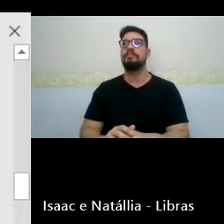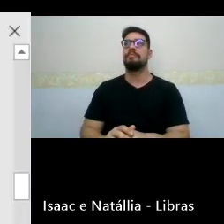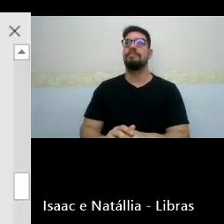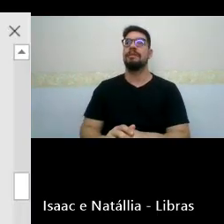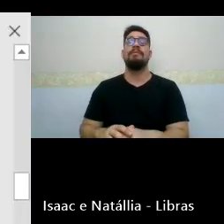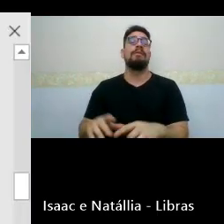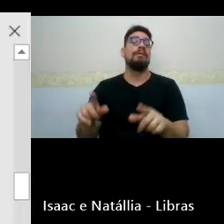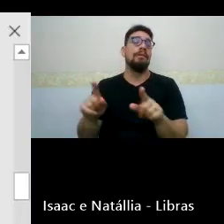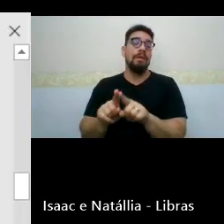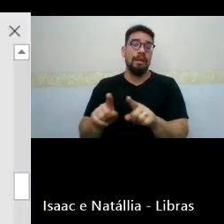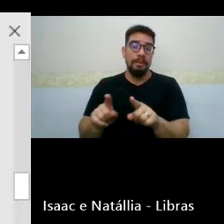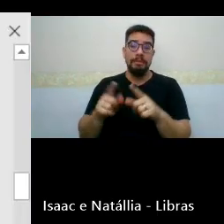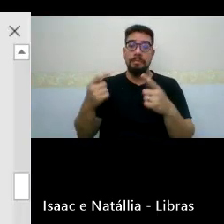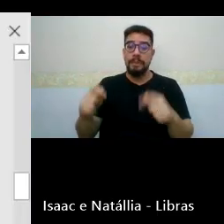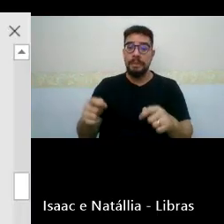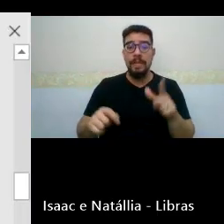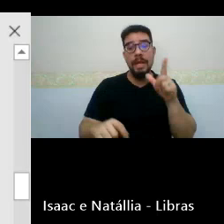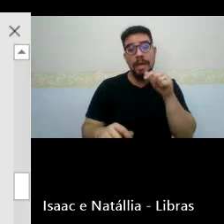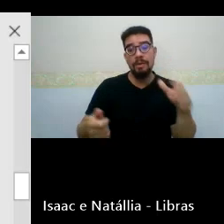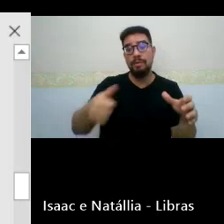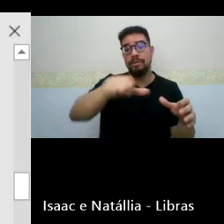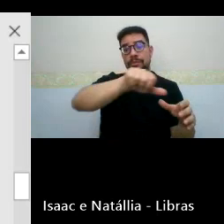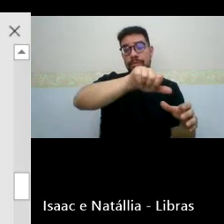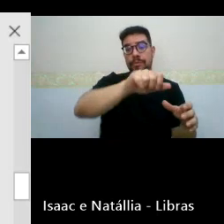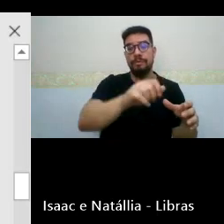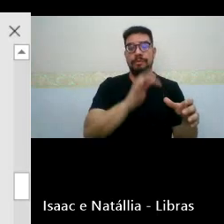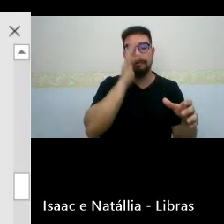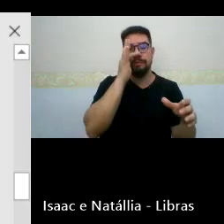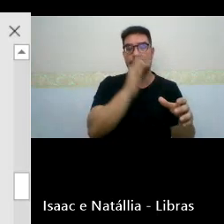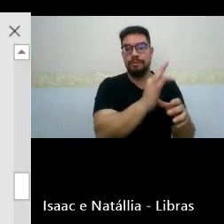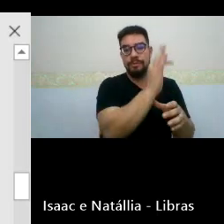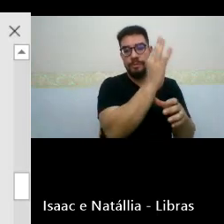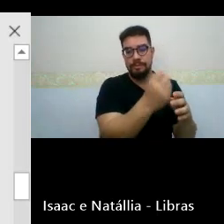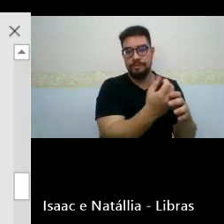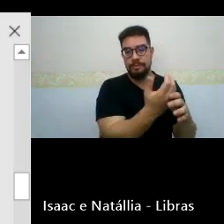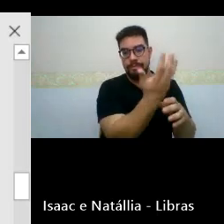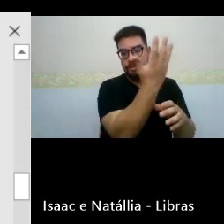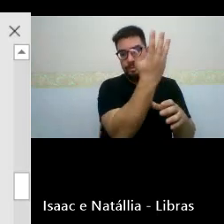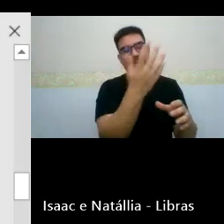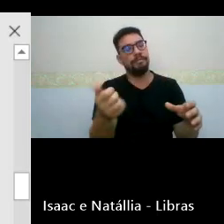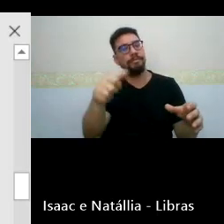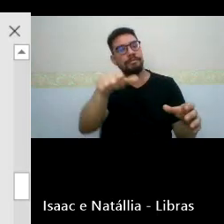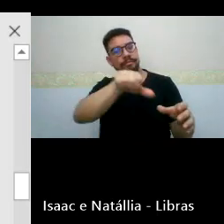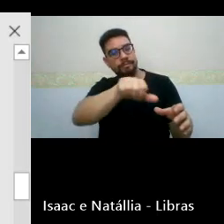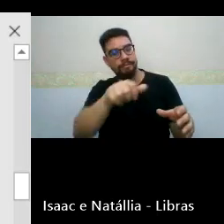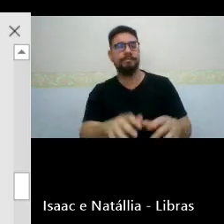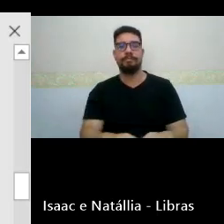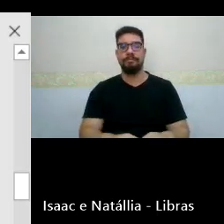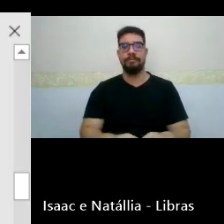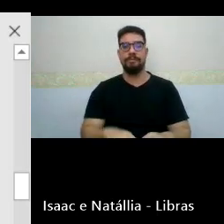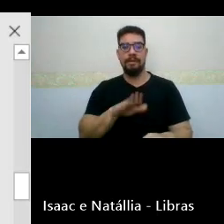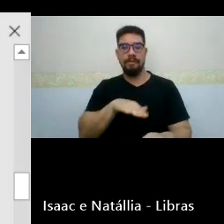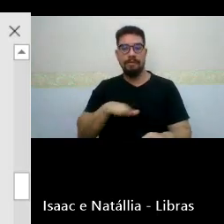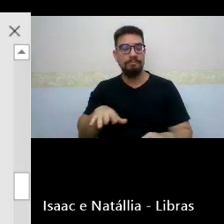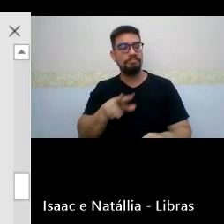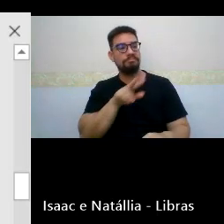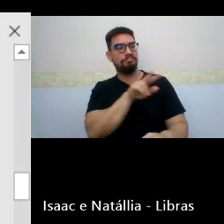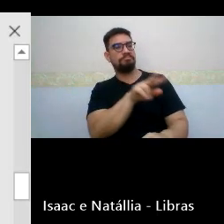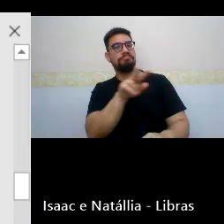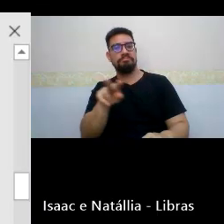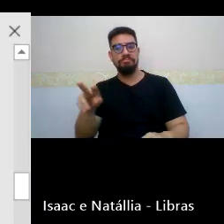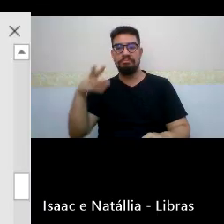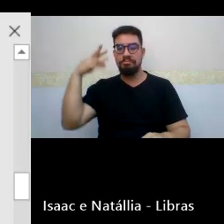de irrigação das plantas. Irrigação é um copinho d'água no vasinho de água, né? Ela vai ter